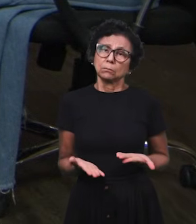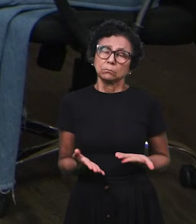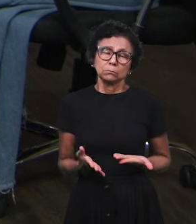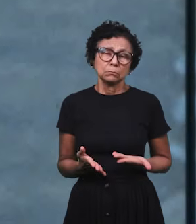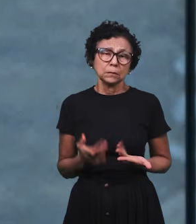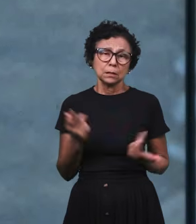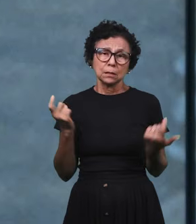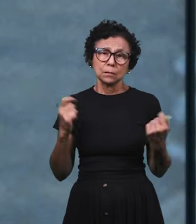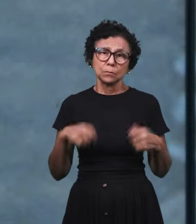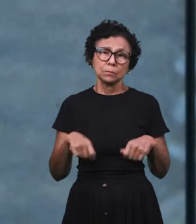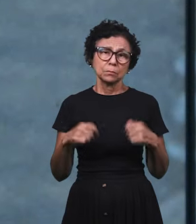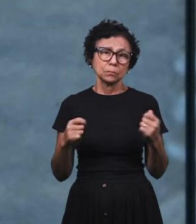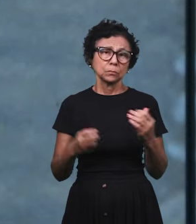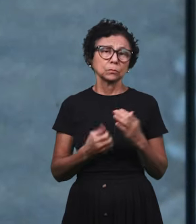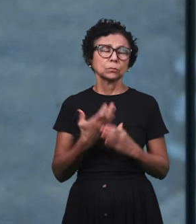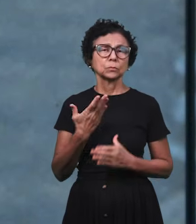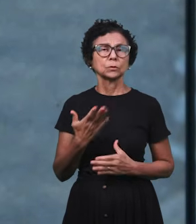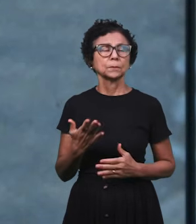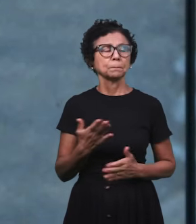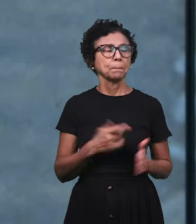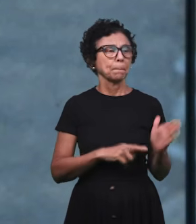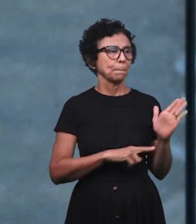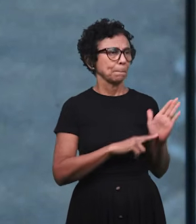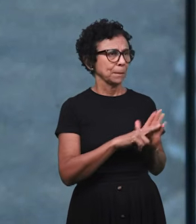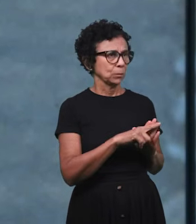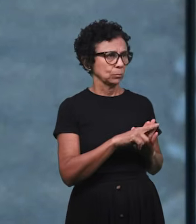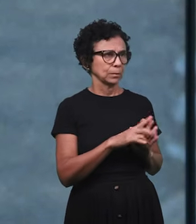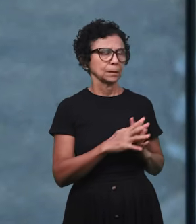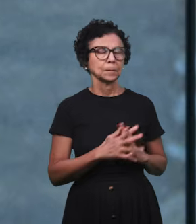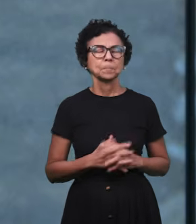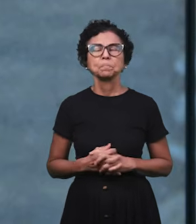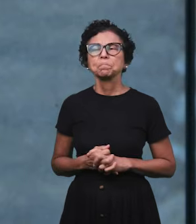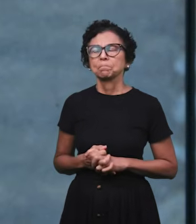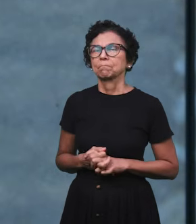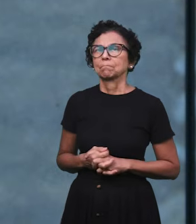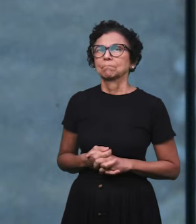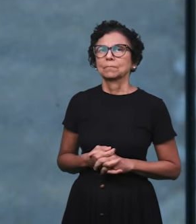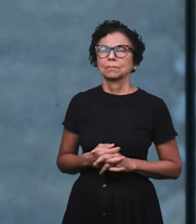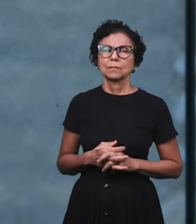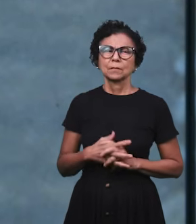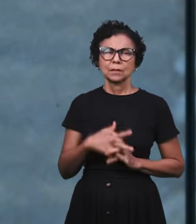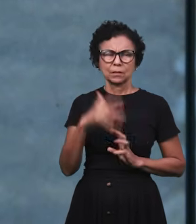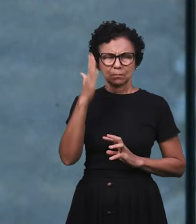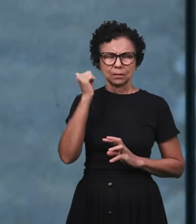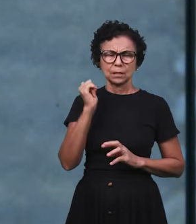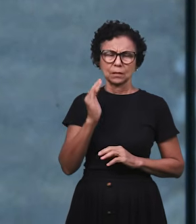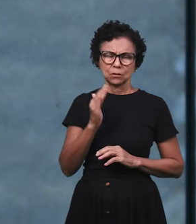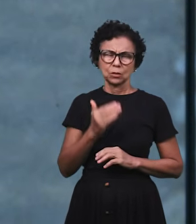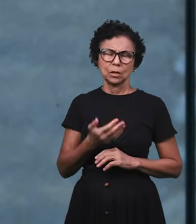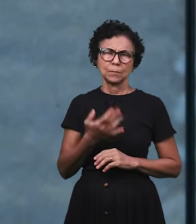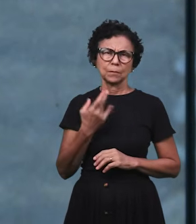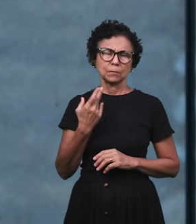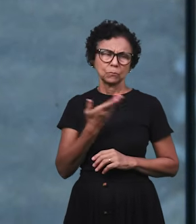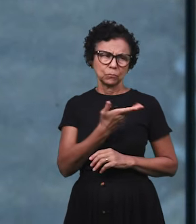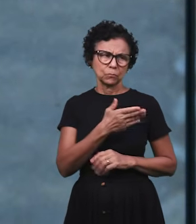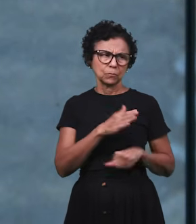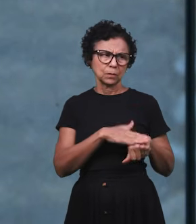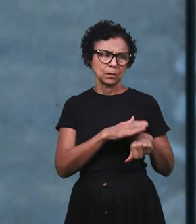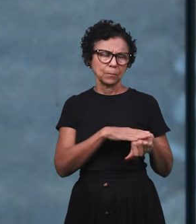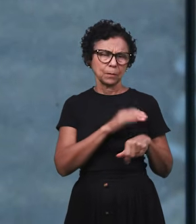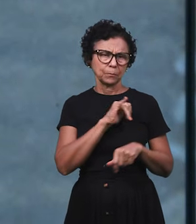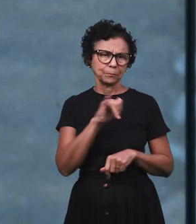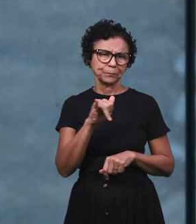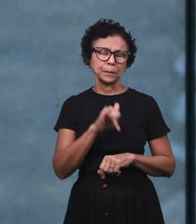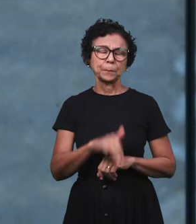para quem está nos assistindo, porque você disse o seguinte, ou você vai advogar ou você vai para o serviço público. Qual é a diferença dessas